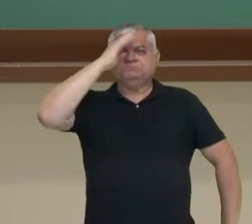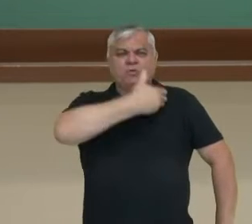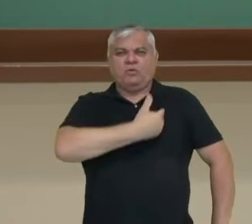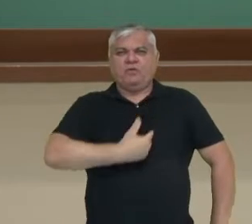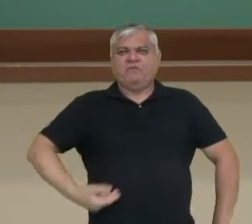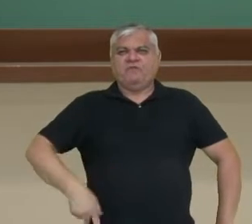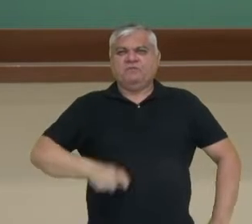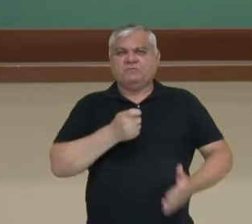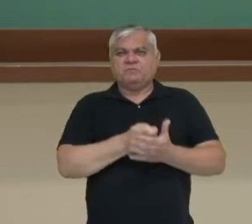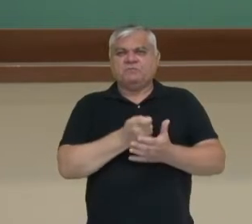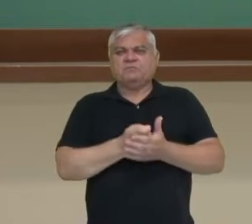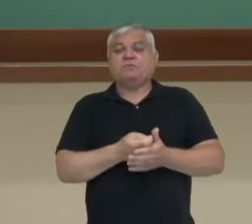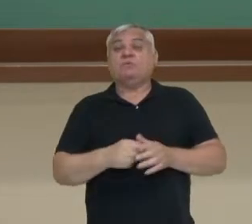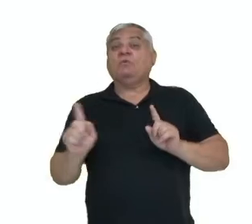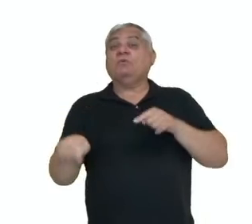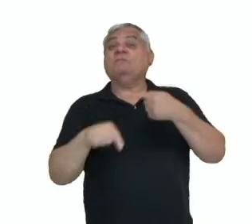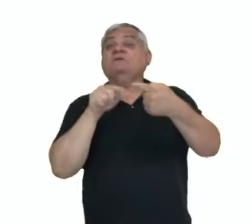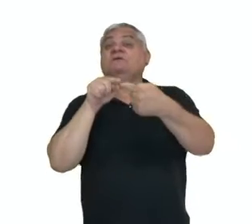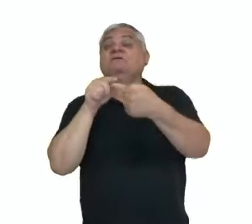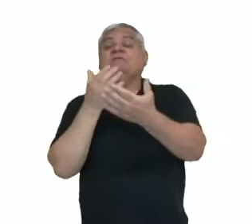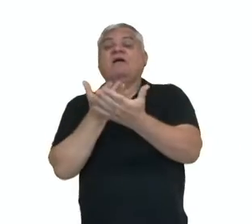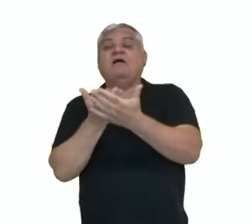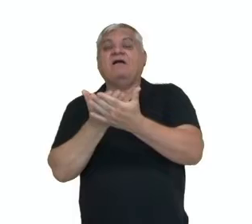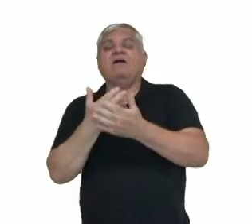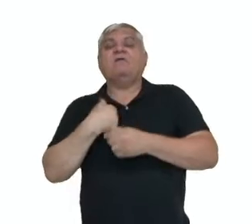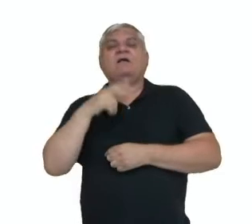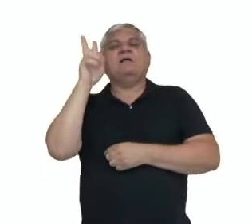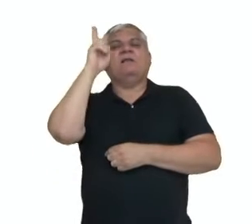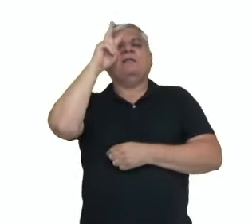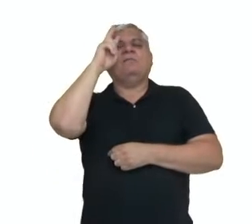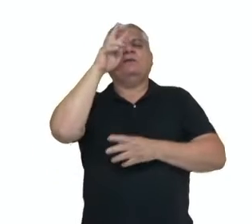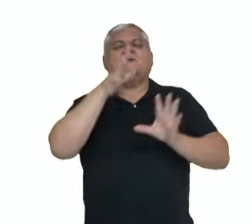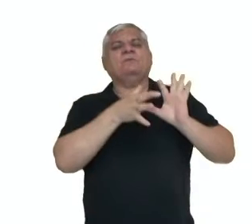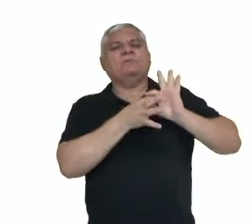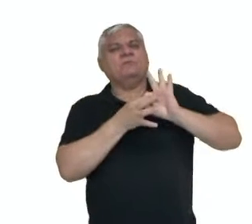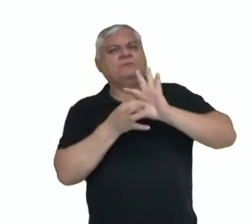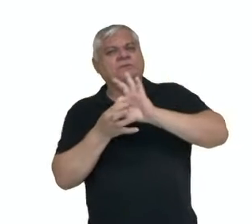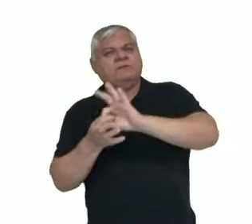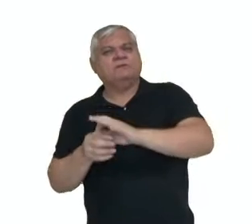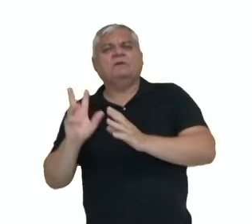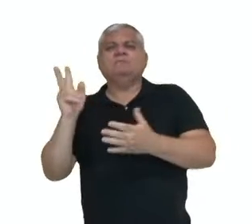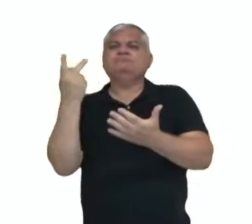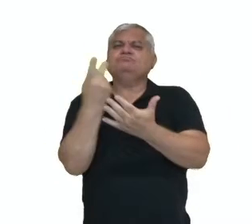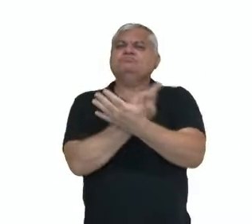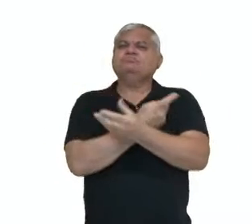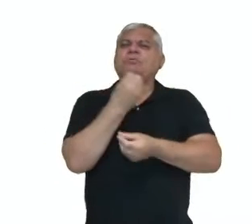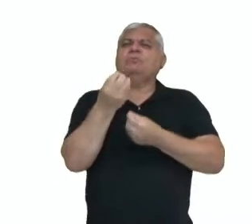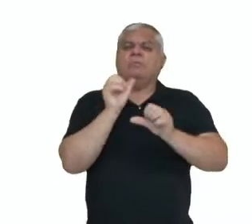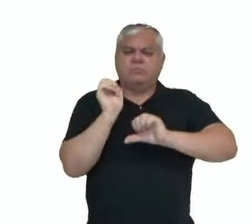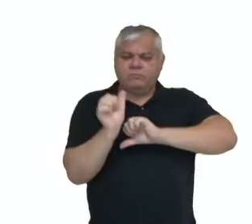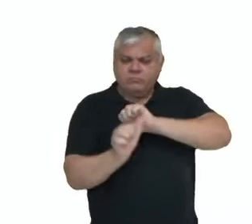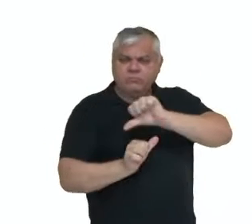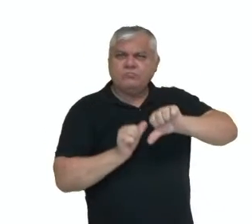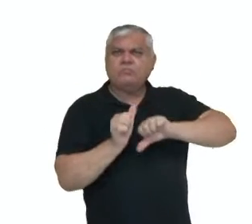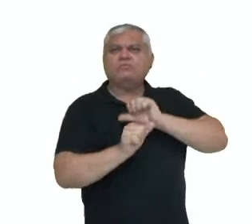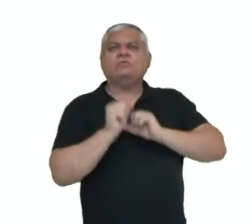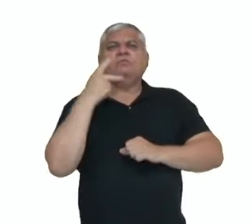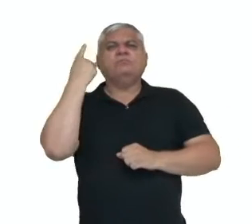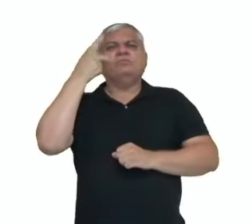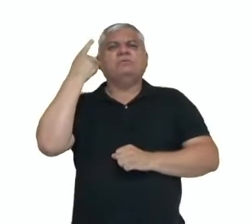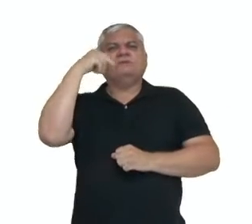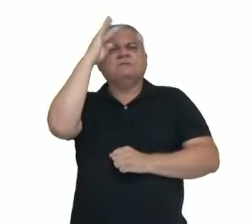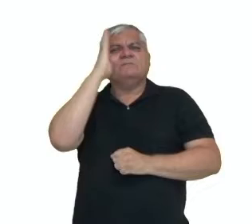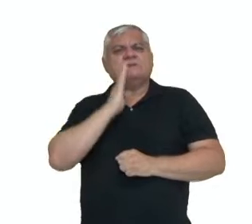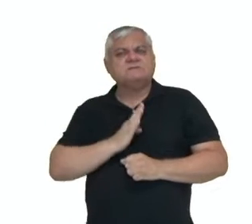os objetivos da aula de hoje. Primeiro, rever o contexto em que ocorreu a redemocratização da política